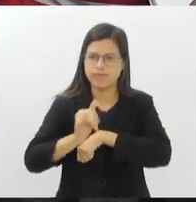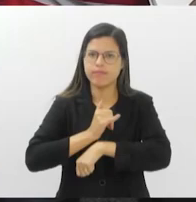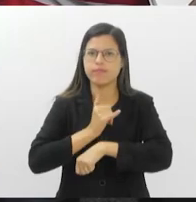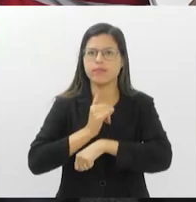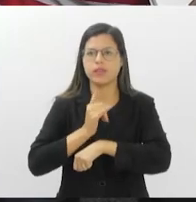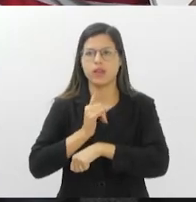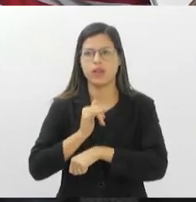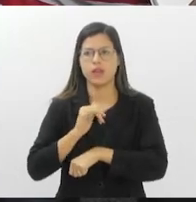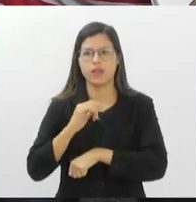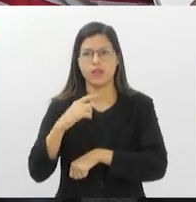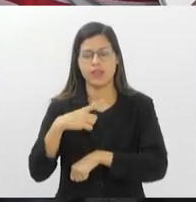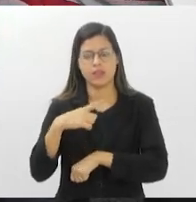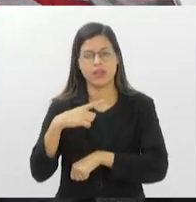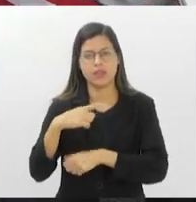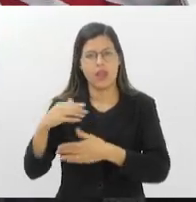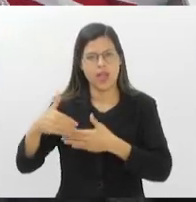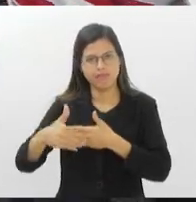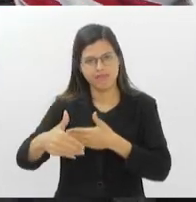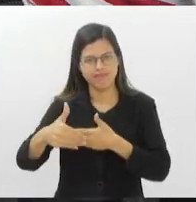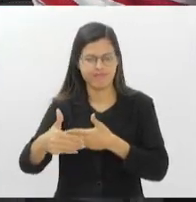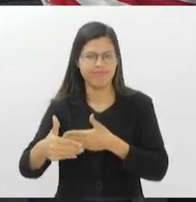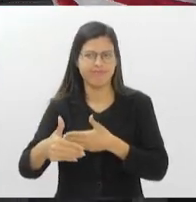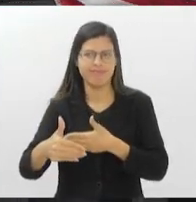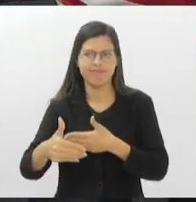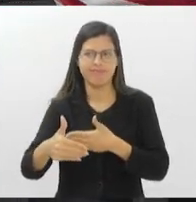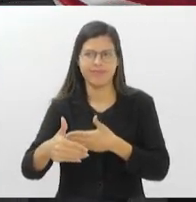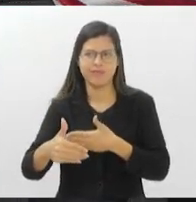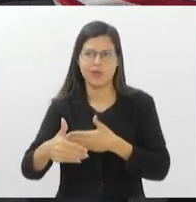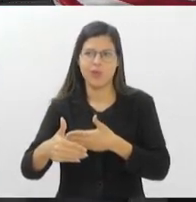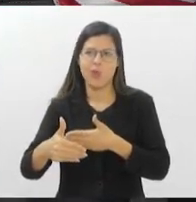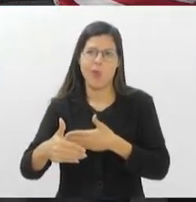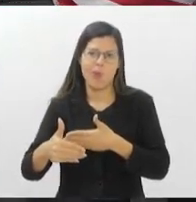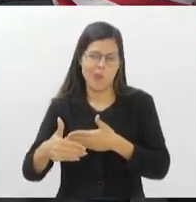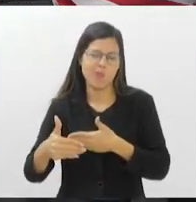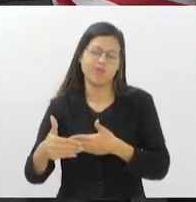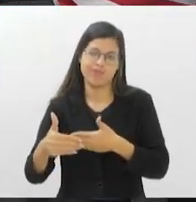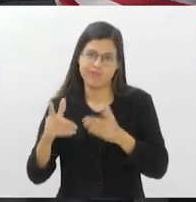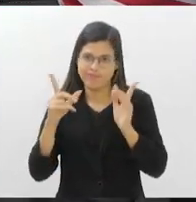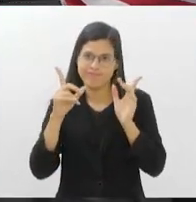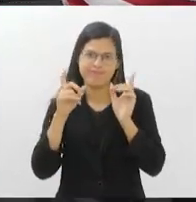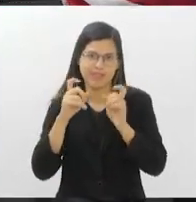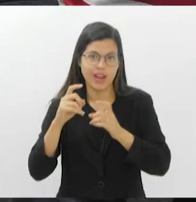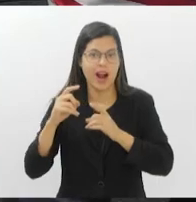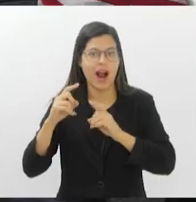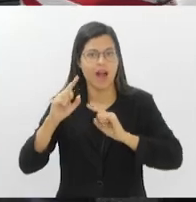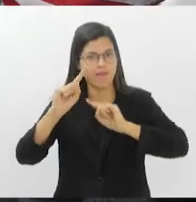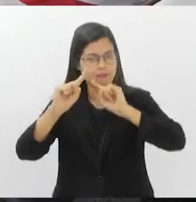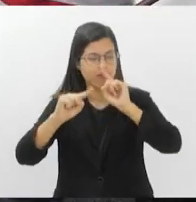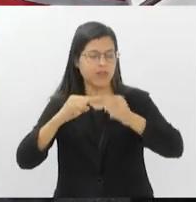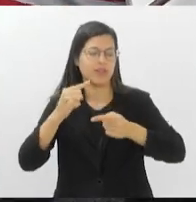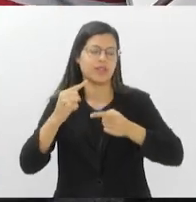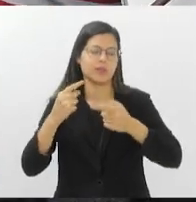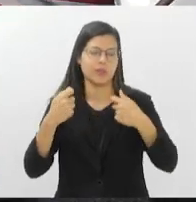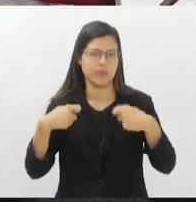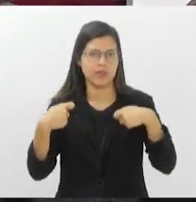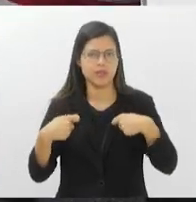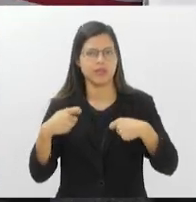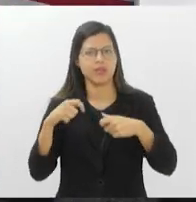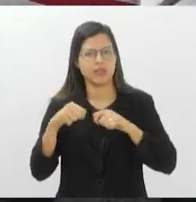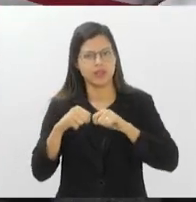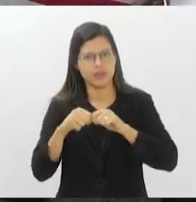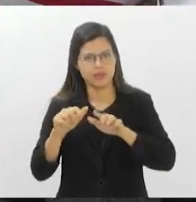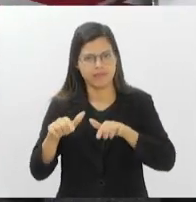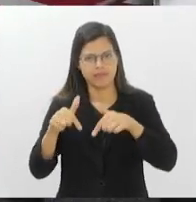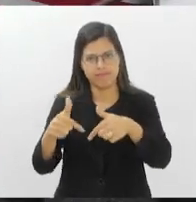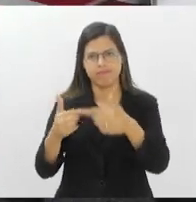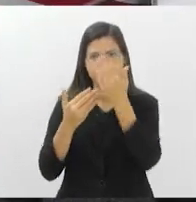que a gente tenha aí pela frente ali um percurso grande ainda de avanço no que a gente vem construindo.